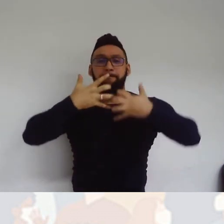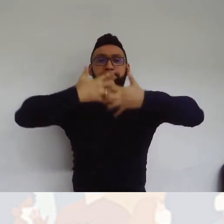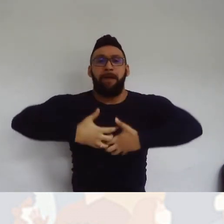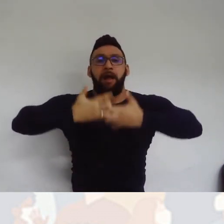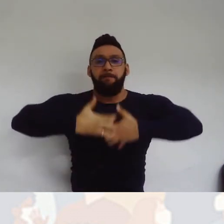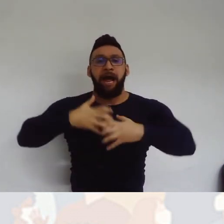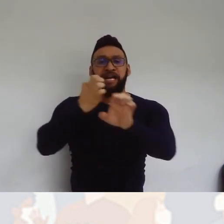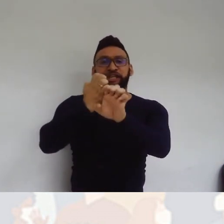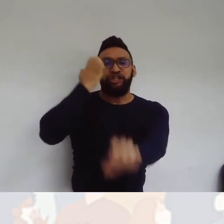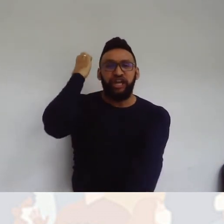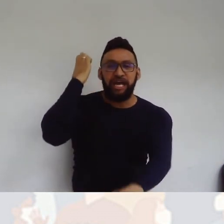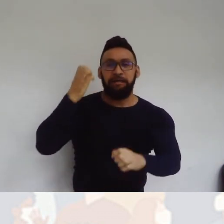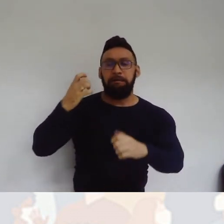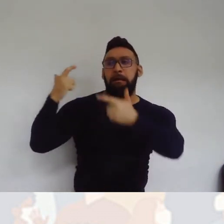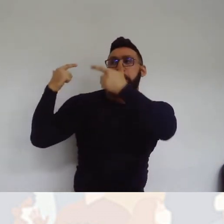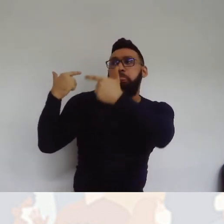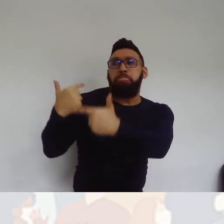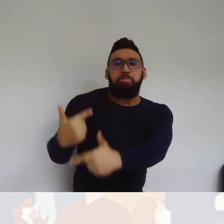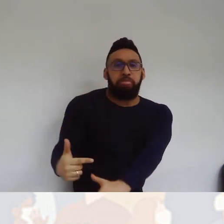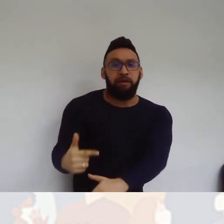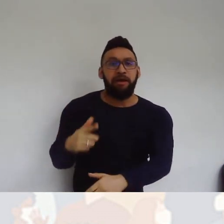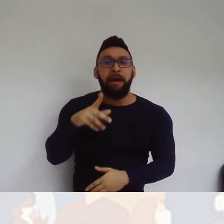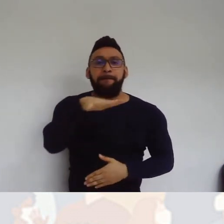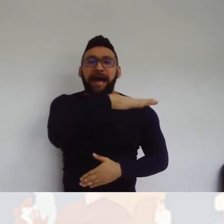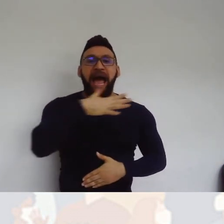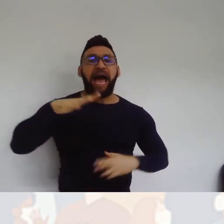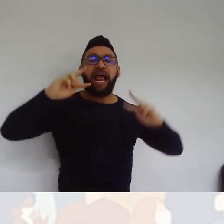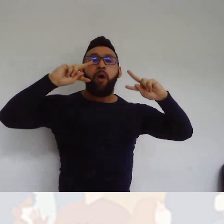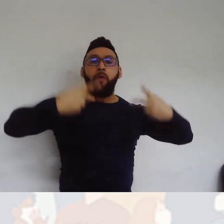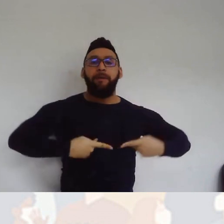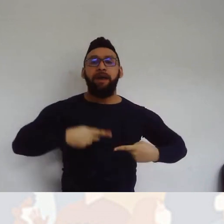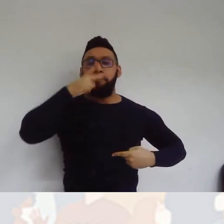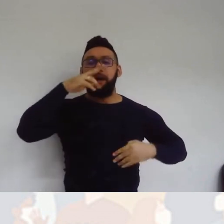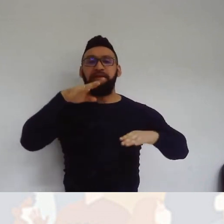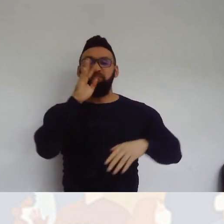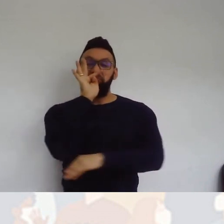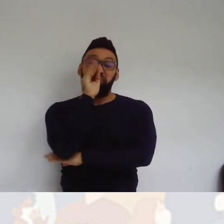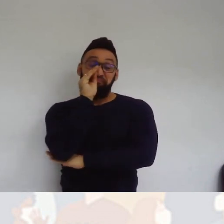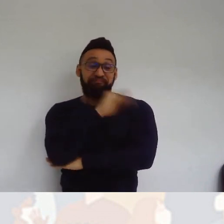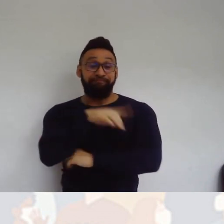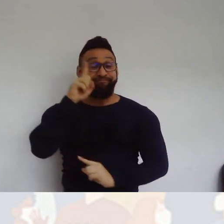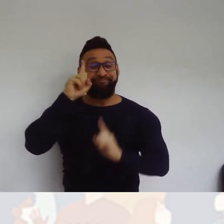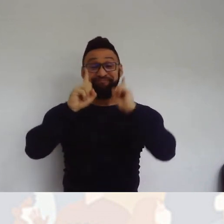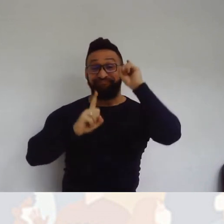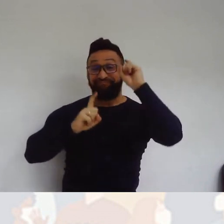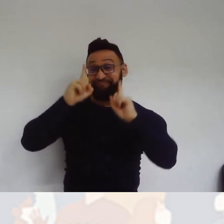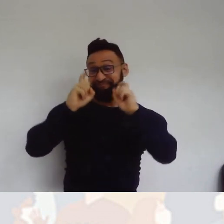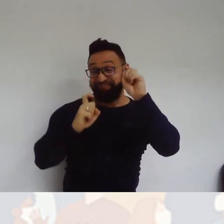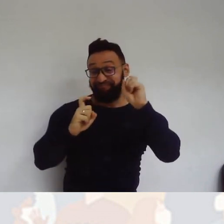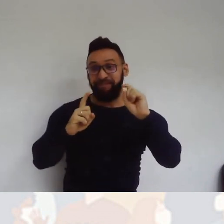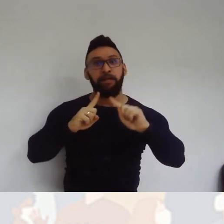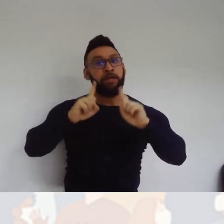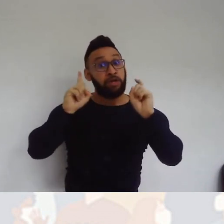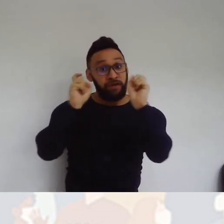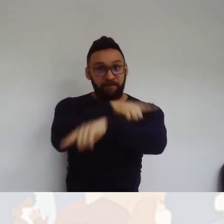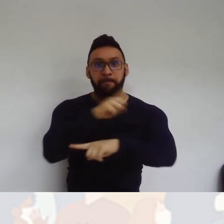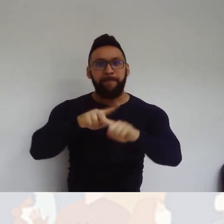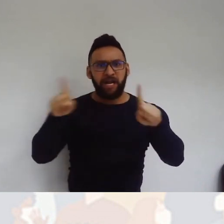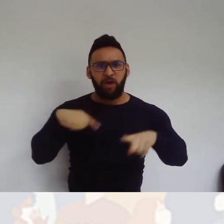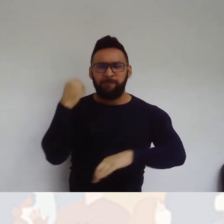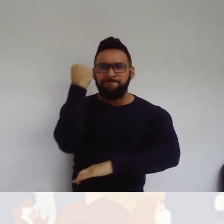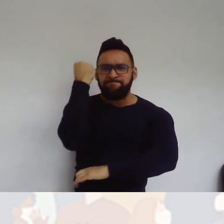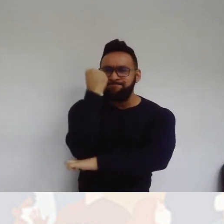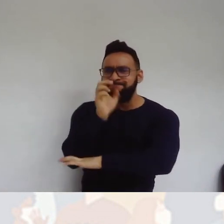Adoro uma instituição, não é isso, mas as humanas ali a gente tem uma luta grande de achar espaço, achar mais